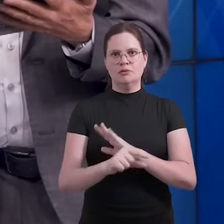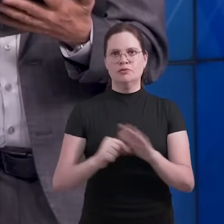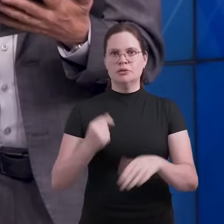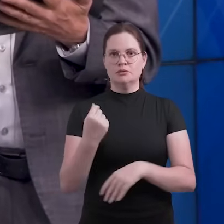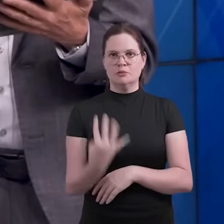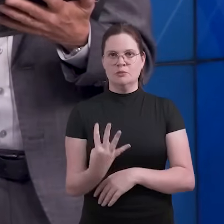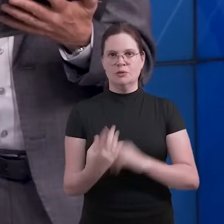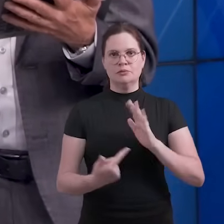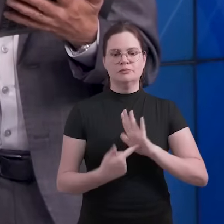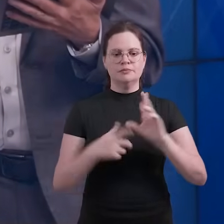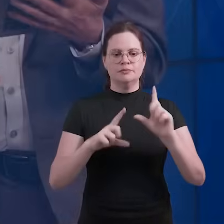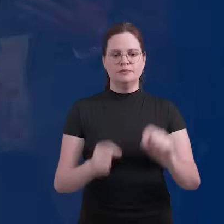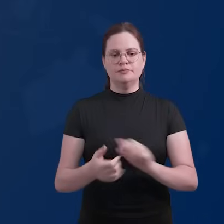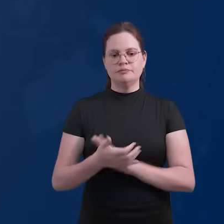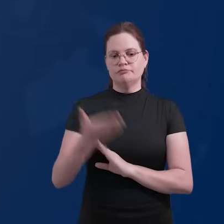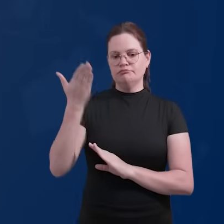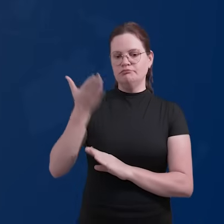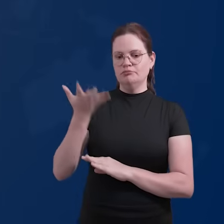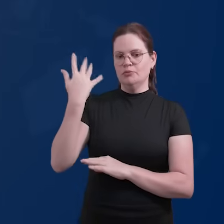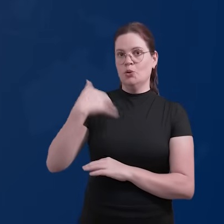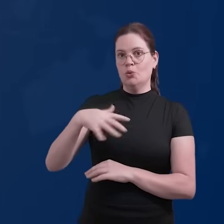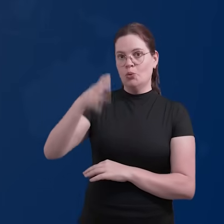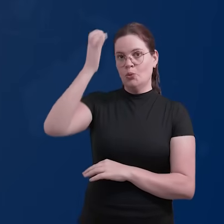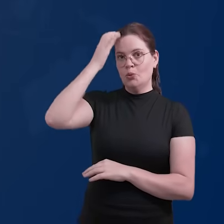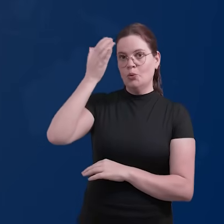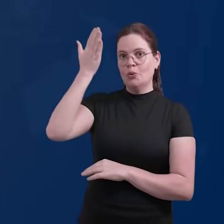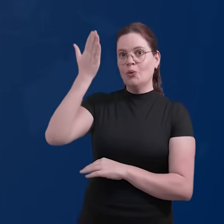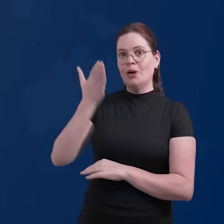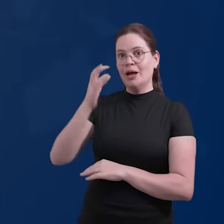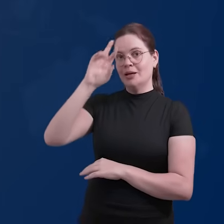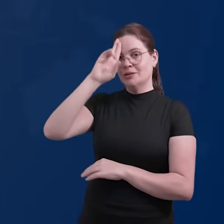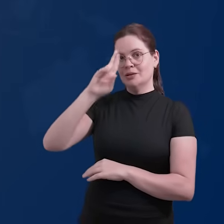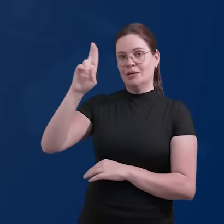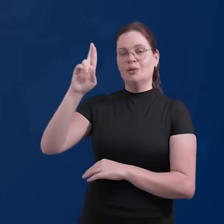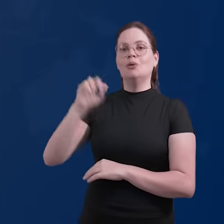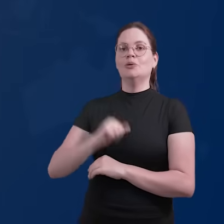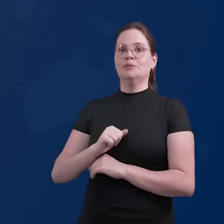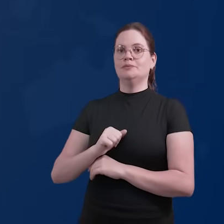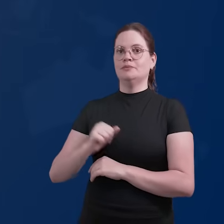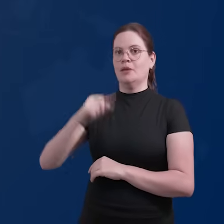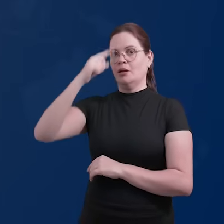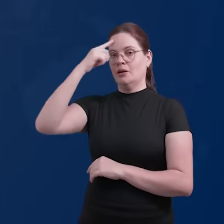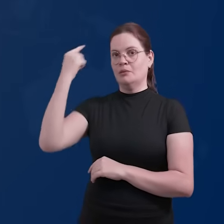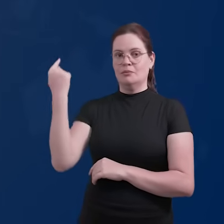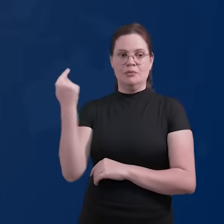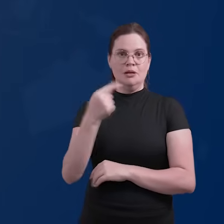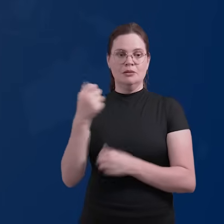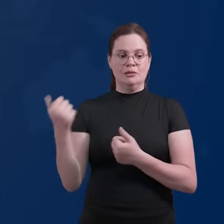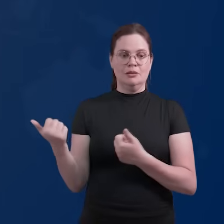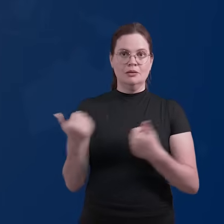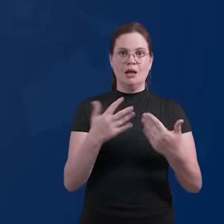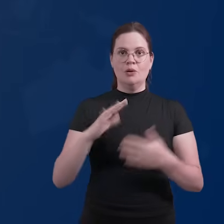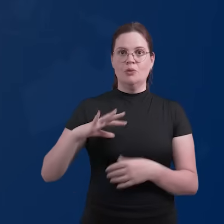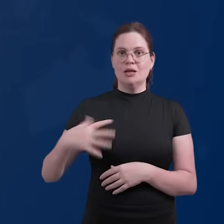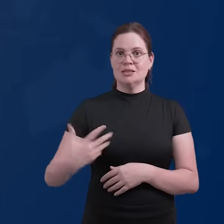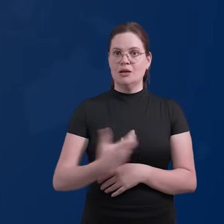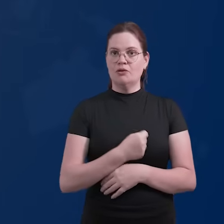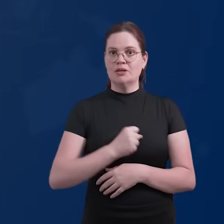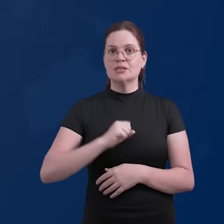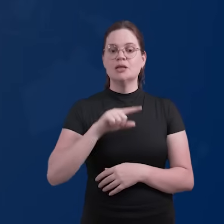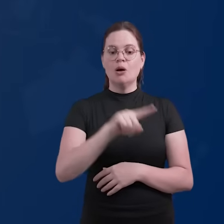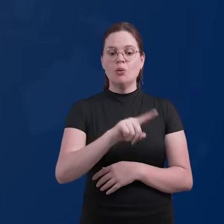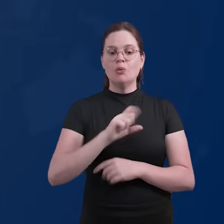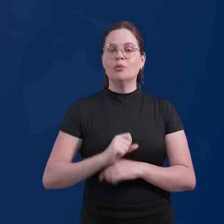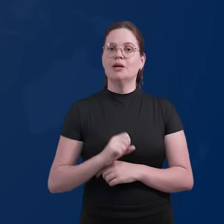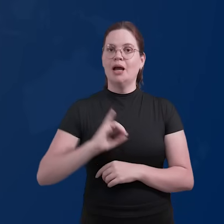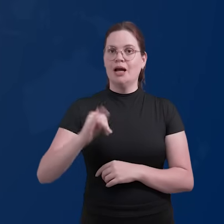44, versículo 4, quando diz assim, Tu és o meu rei, ó Deus, ordena salvação a Jacó. Ali era